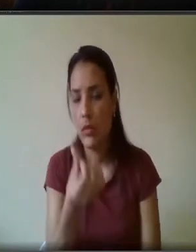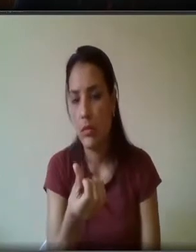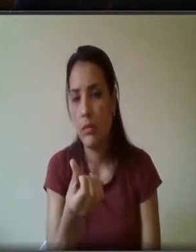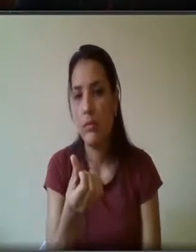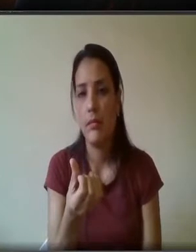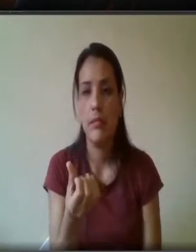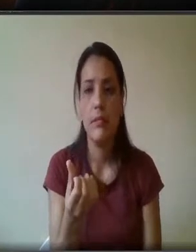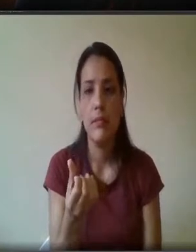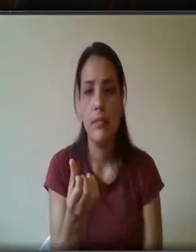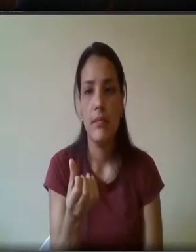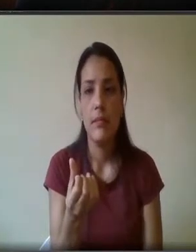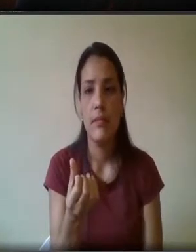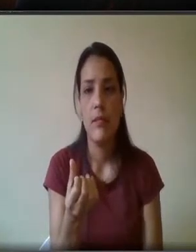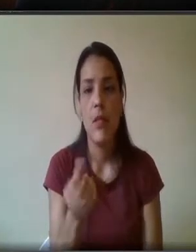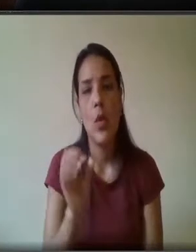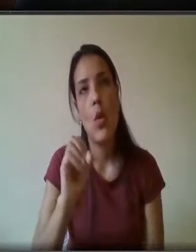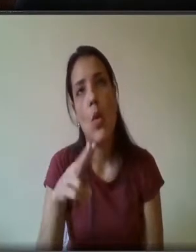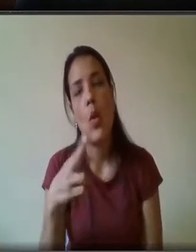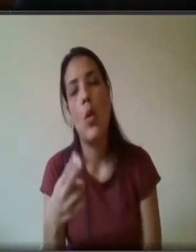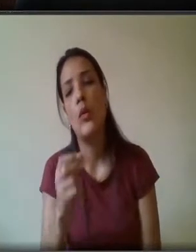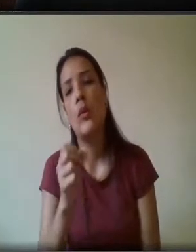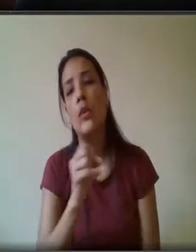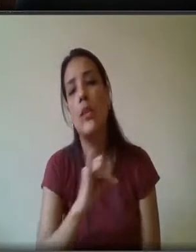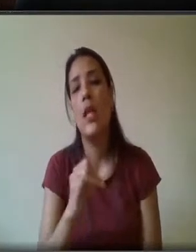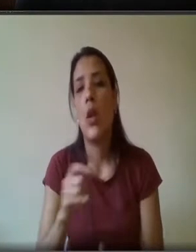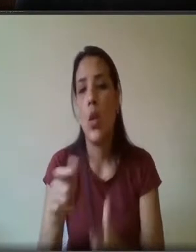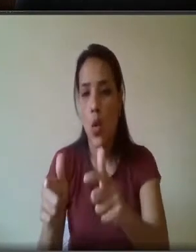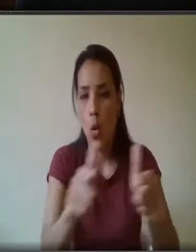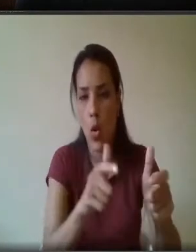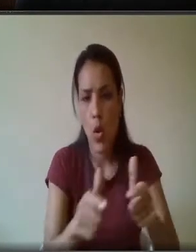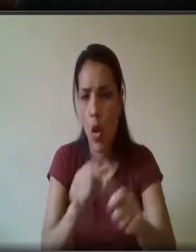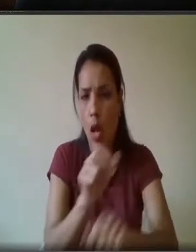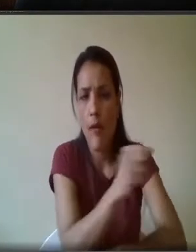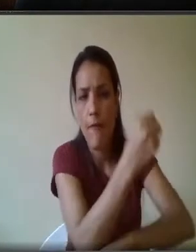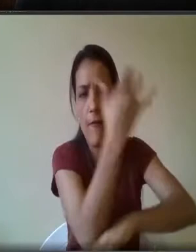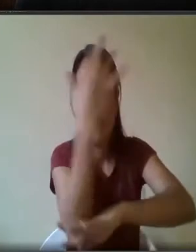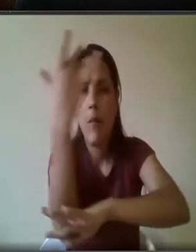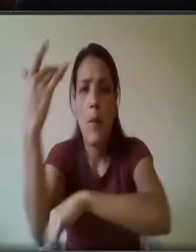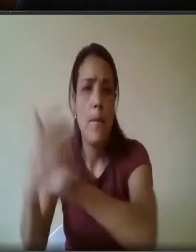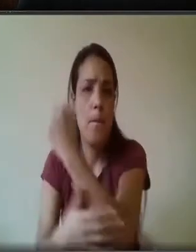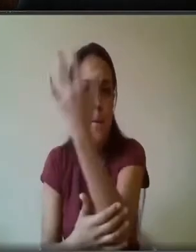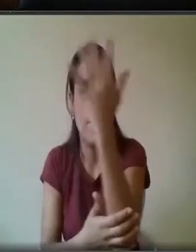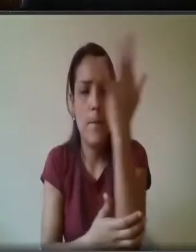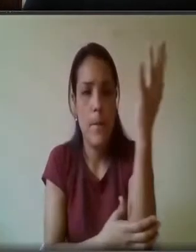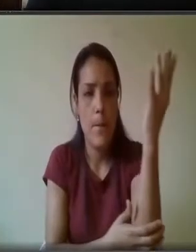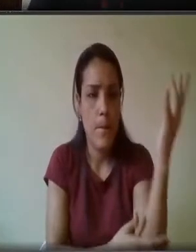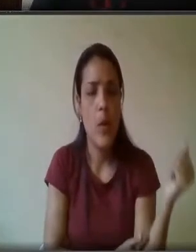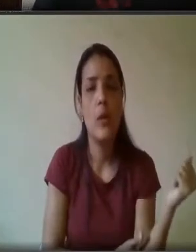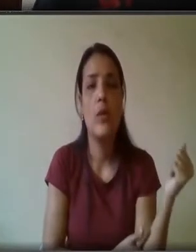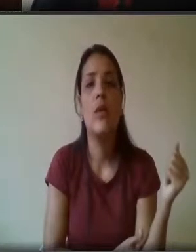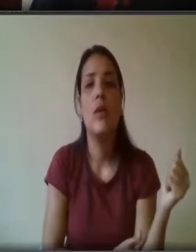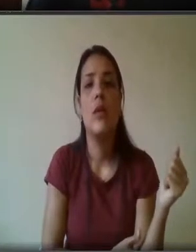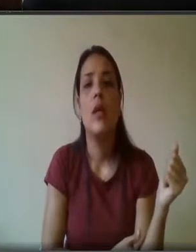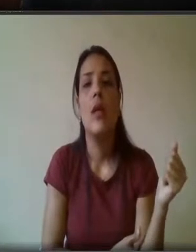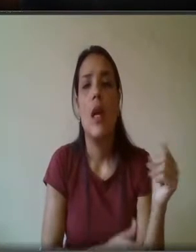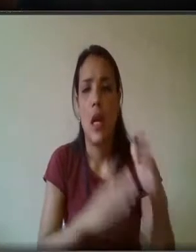você também estiver numa área mais florestal, numa área pouco habitada, num vazio